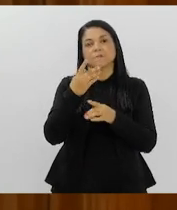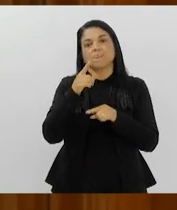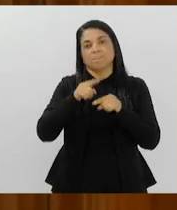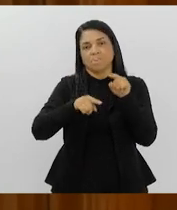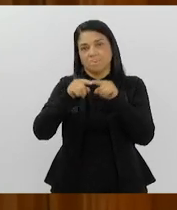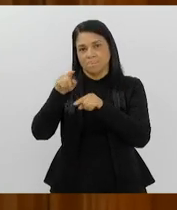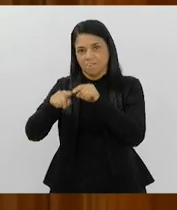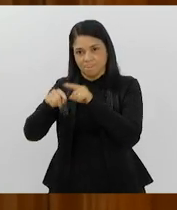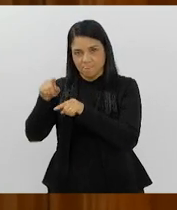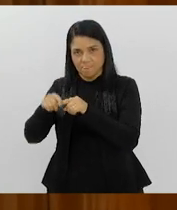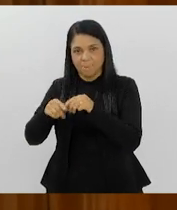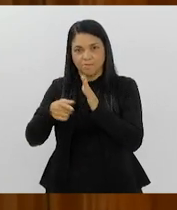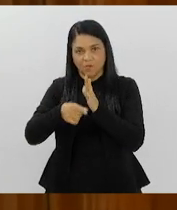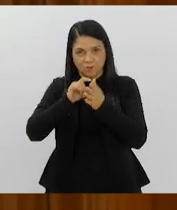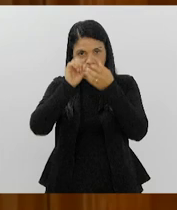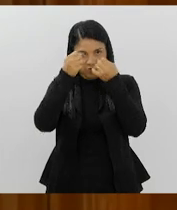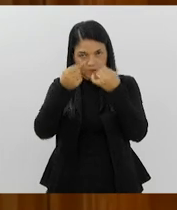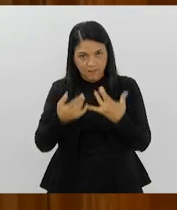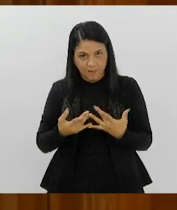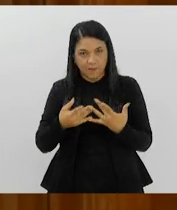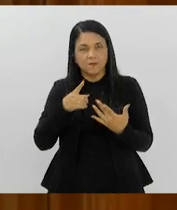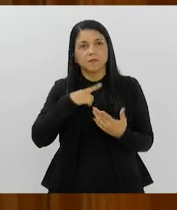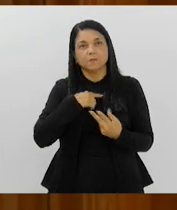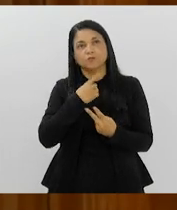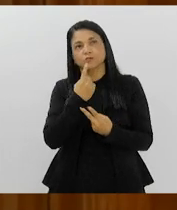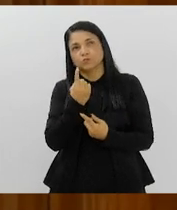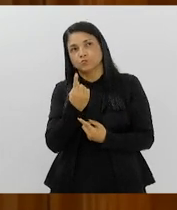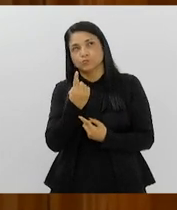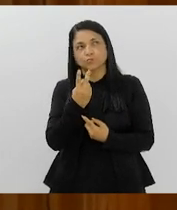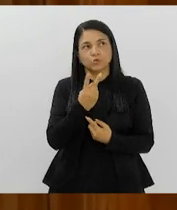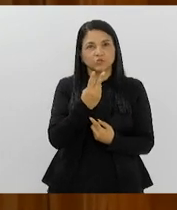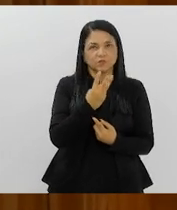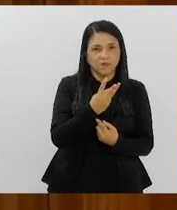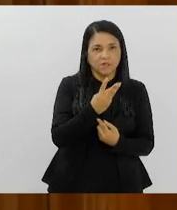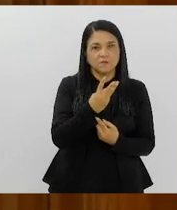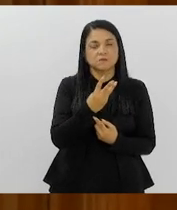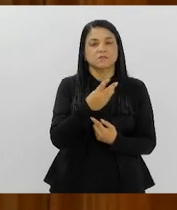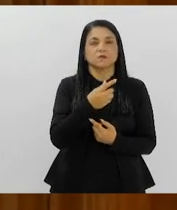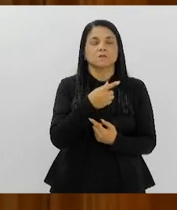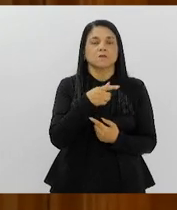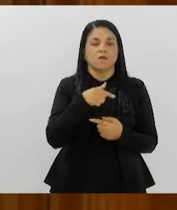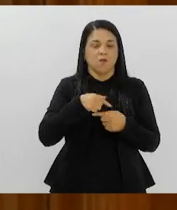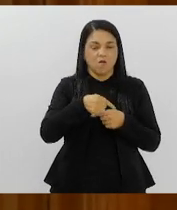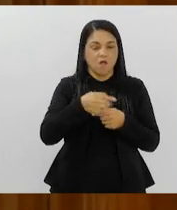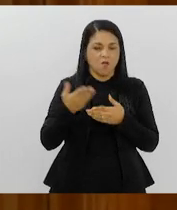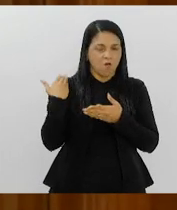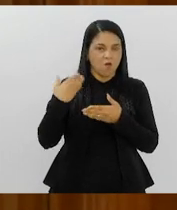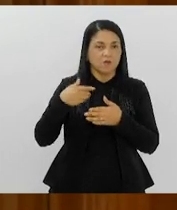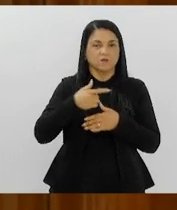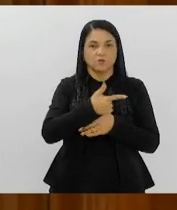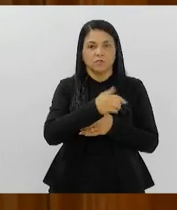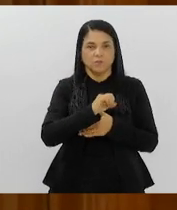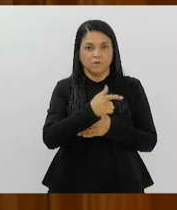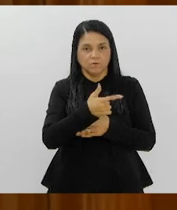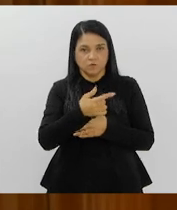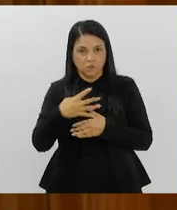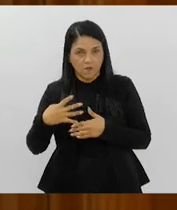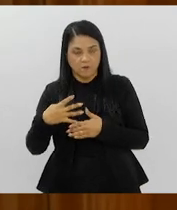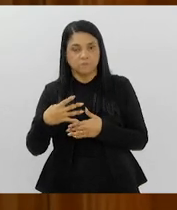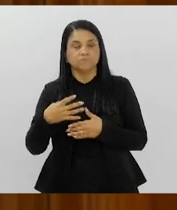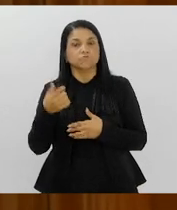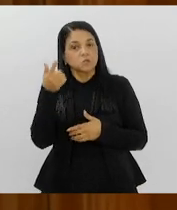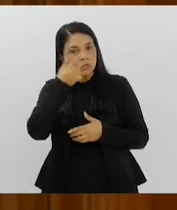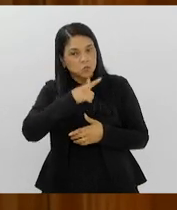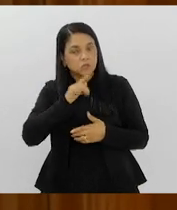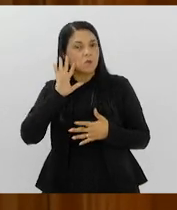aqui, a gente tem, se não me engano, 2 ou 3 casos em 2024, nesse ano, que é fruto desse esforço.